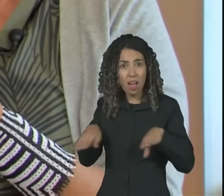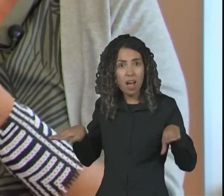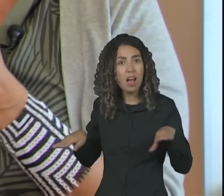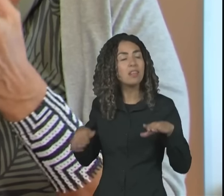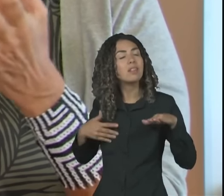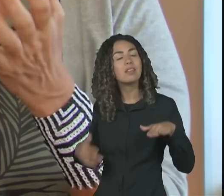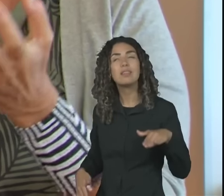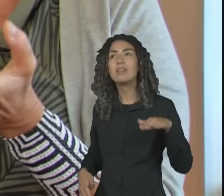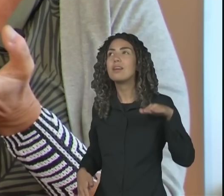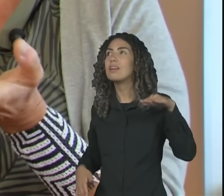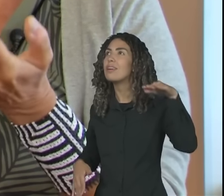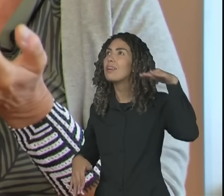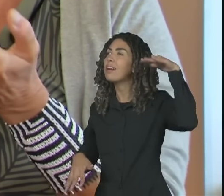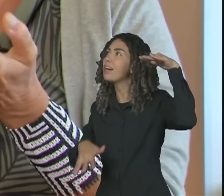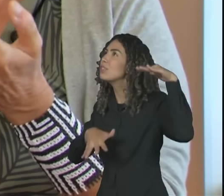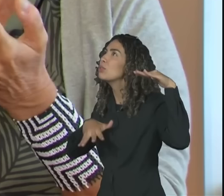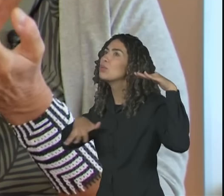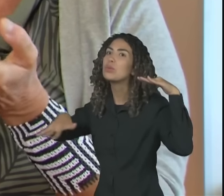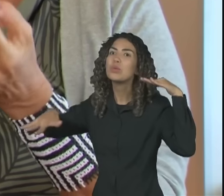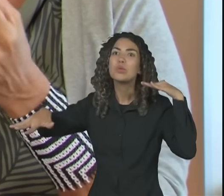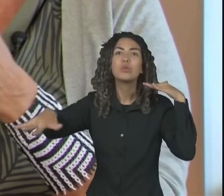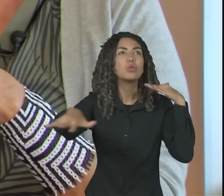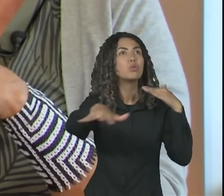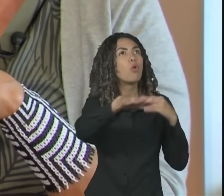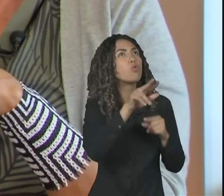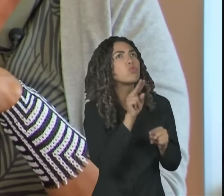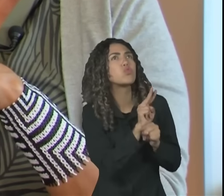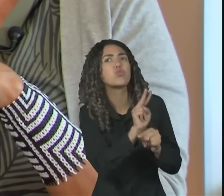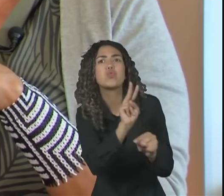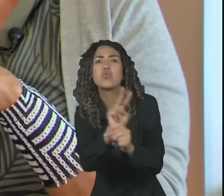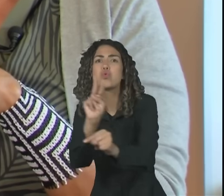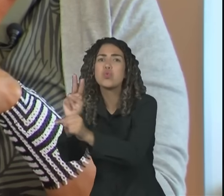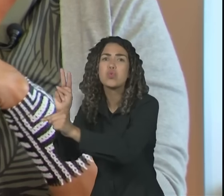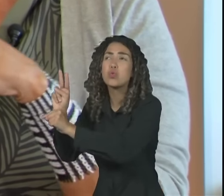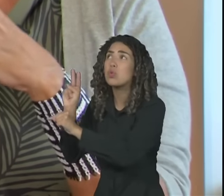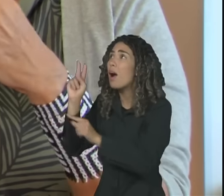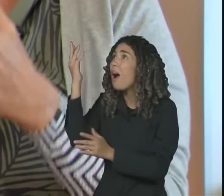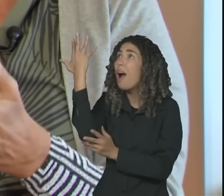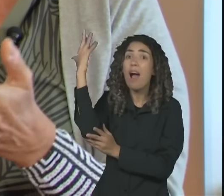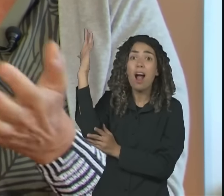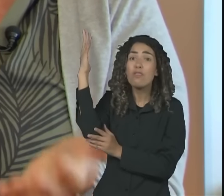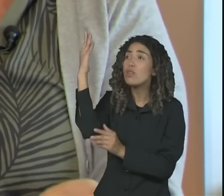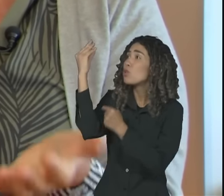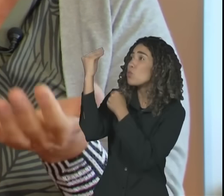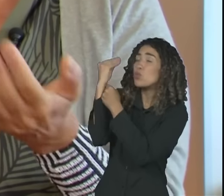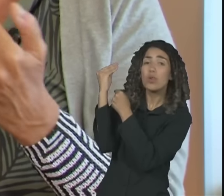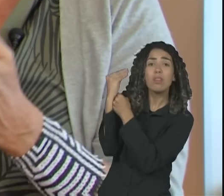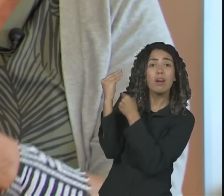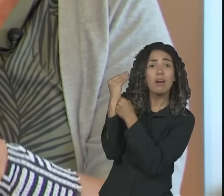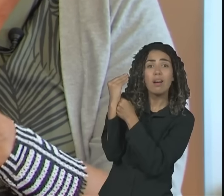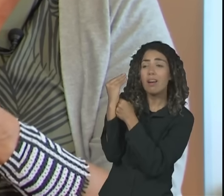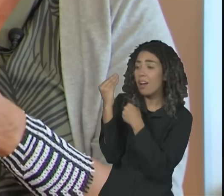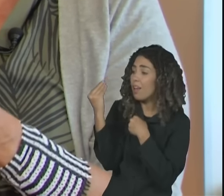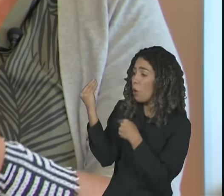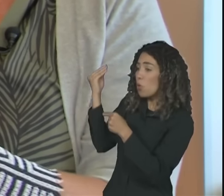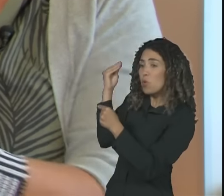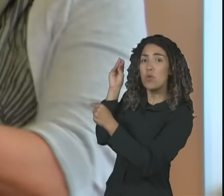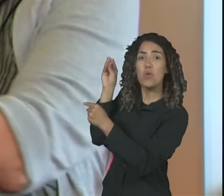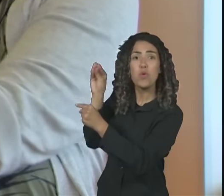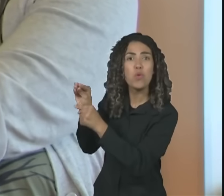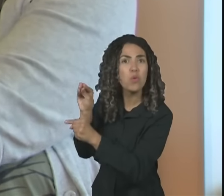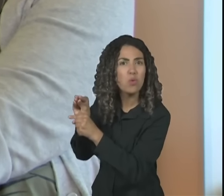vivo e você é recebido e cuidado por uma árvore, né? Você é recebido pela terra e cuidado pela terra. E